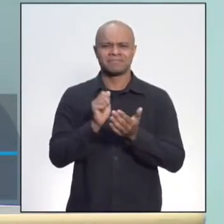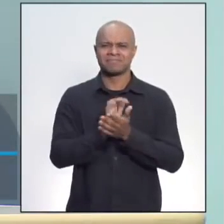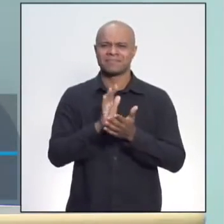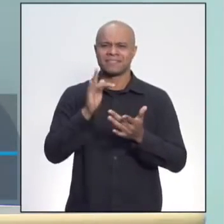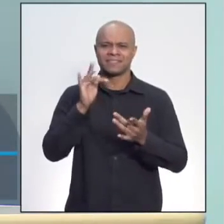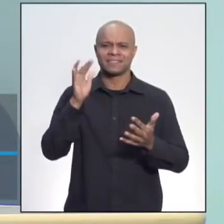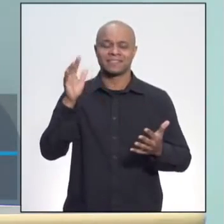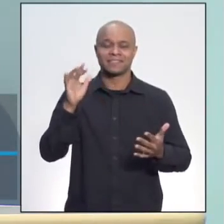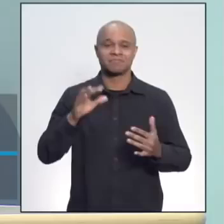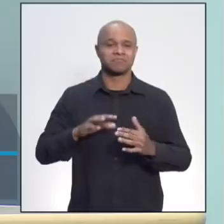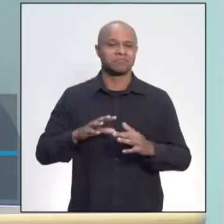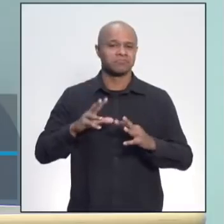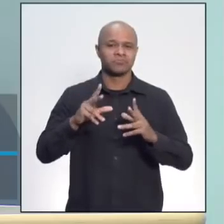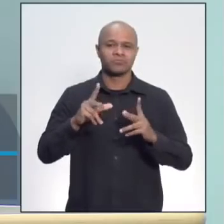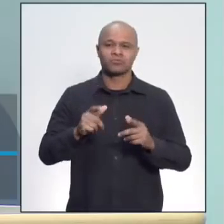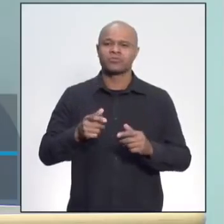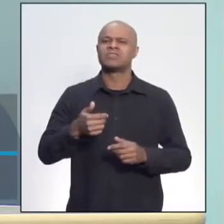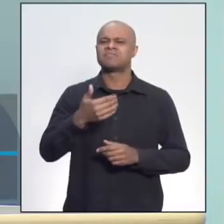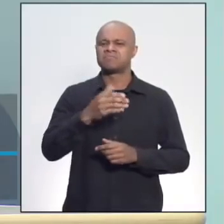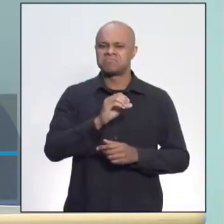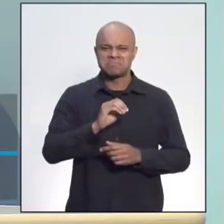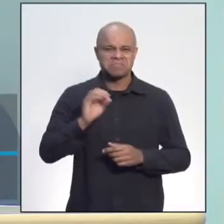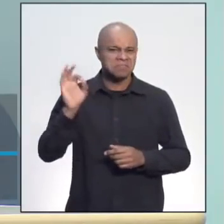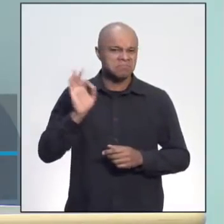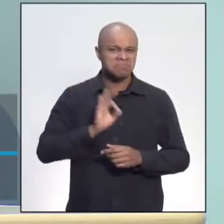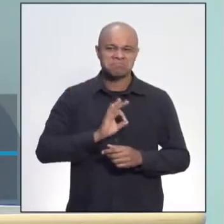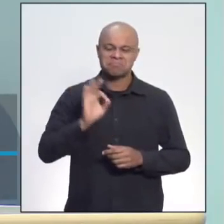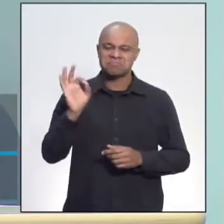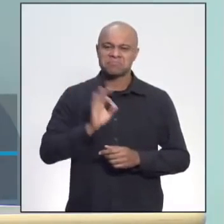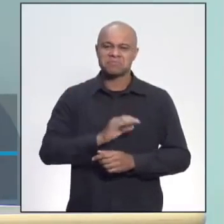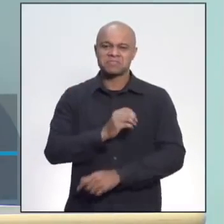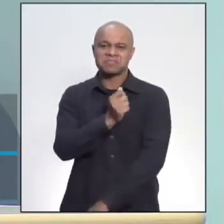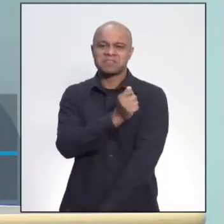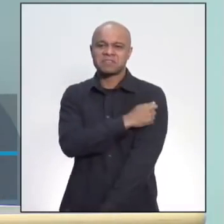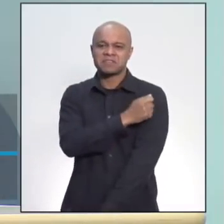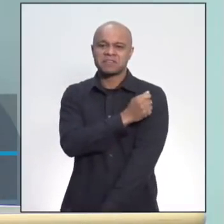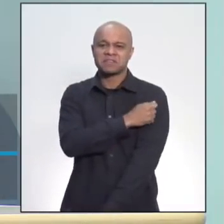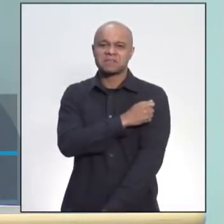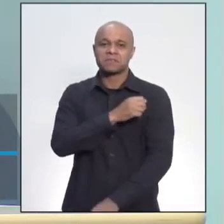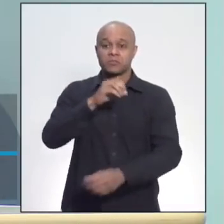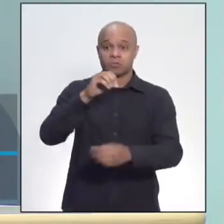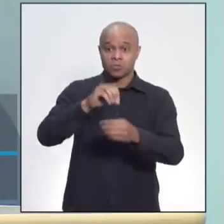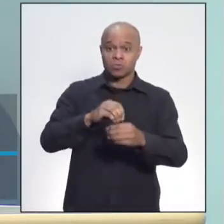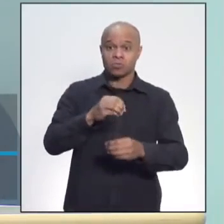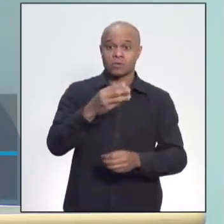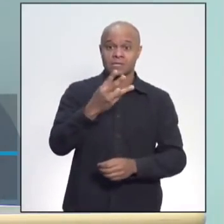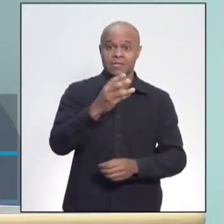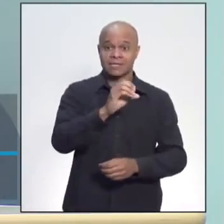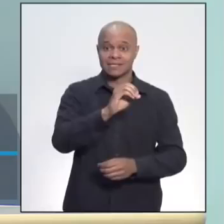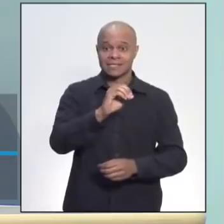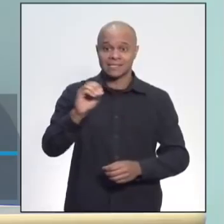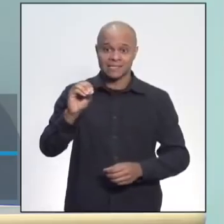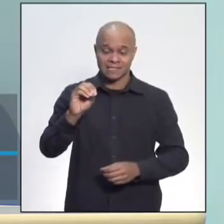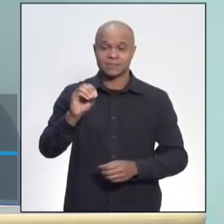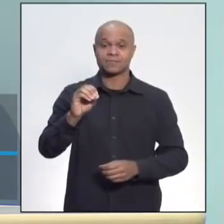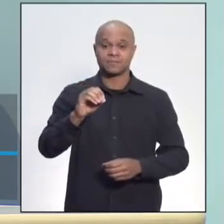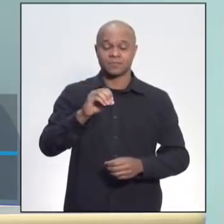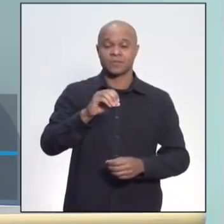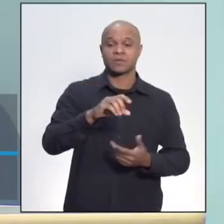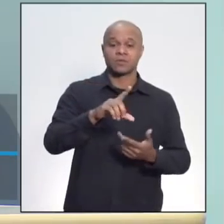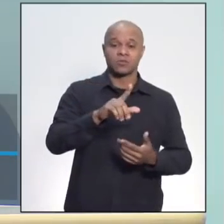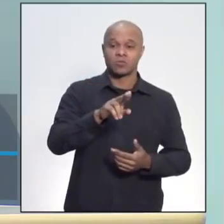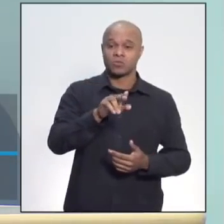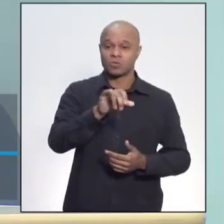maravilhosa. Praticamente 100% dos nossos alunos respondeu que dá 300. Como, por exemplo, o Luiz, o